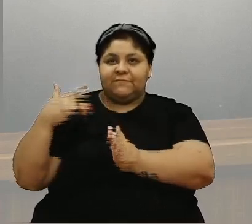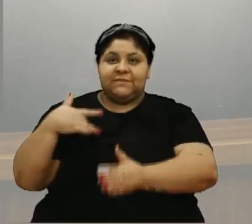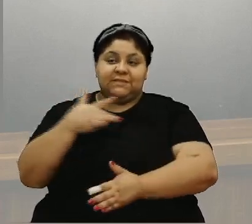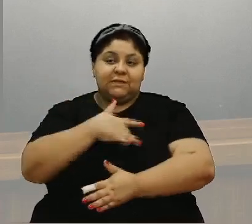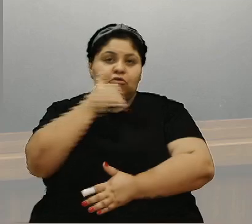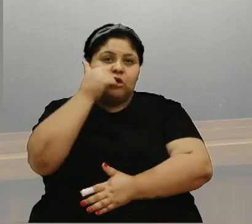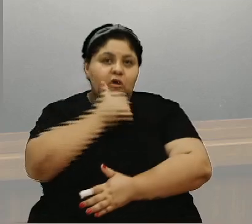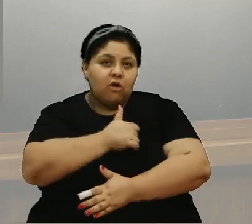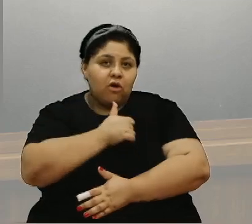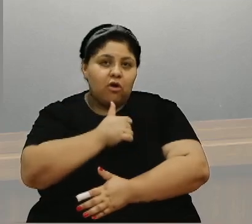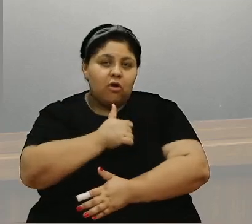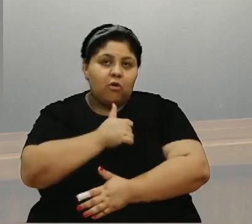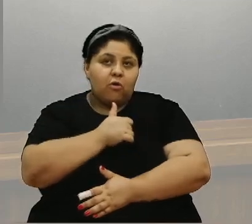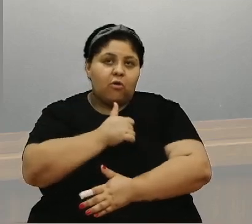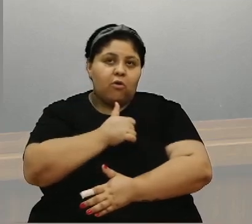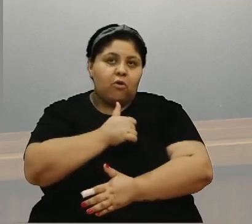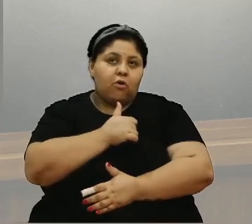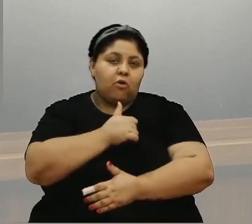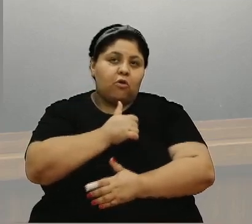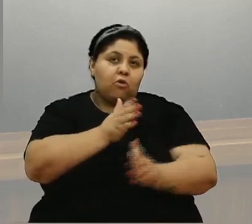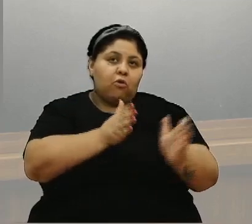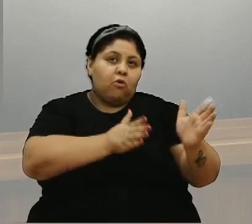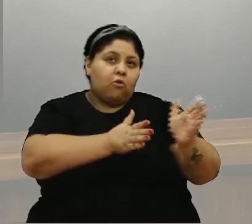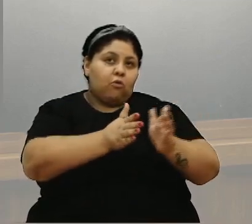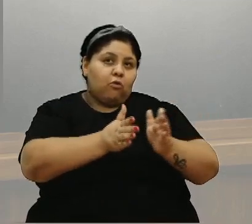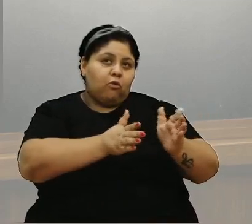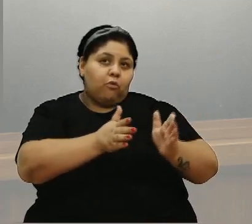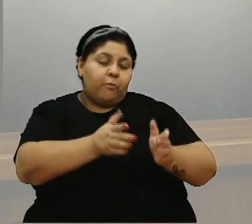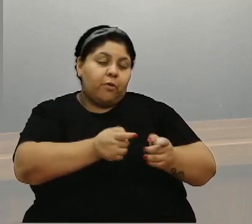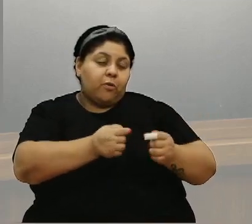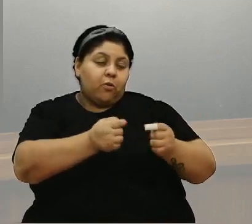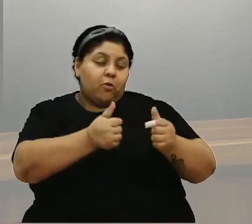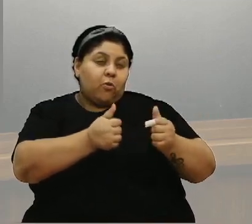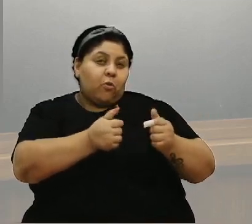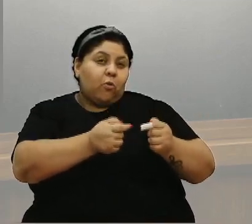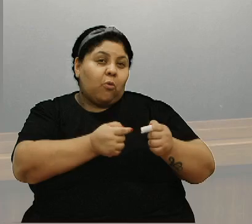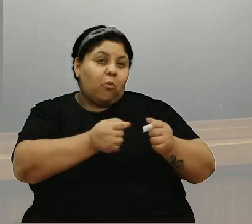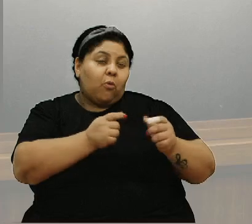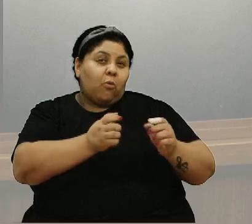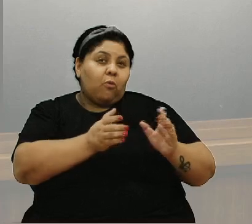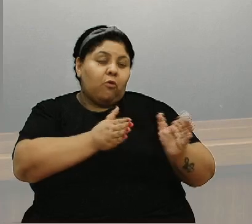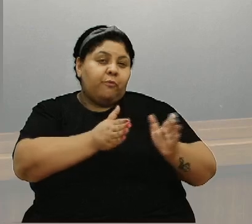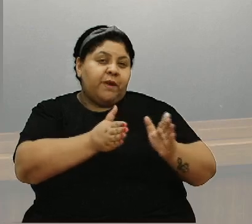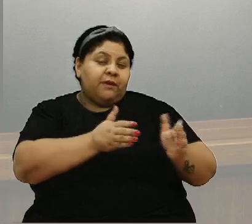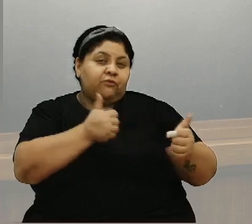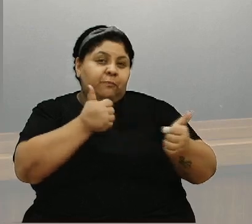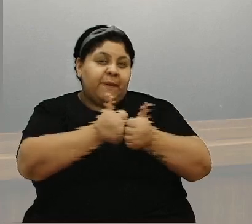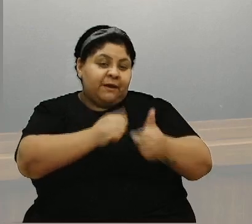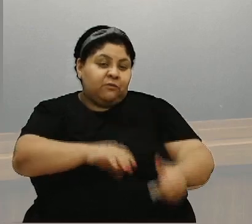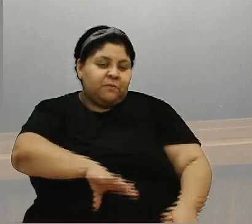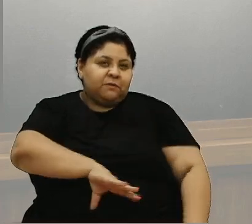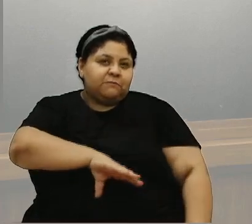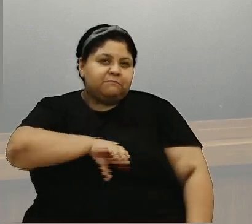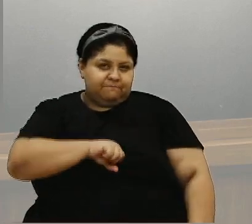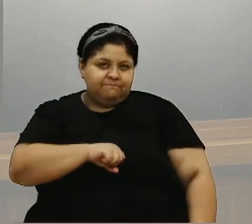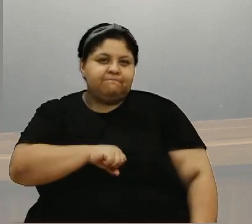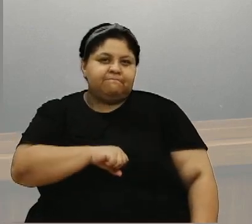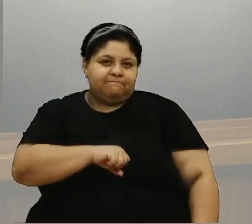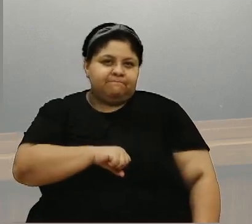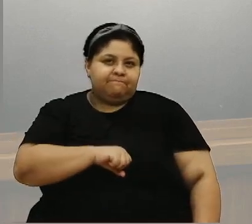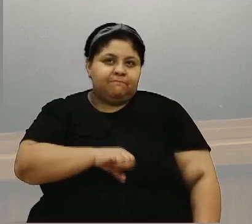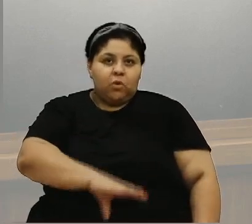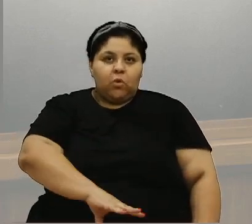mulher. O climatério, ele abrange a fase da perimenopausa, da menopausa e